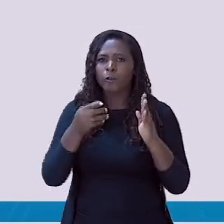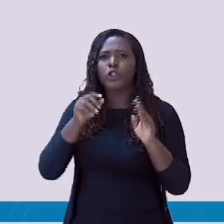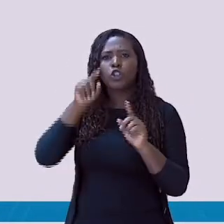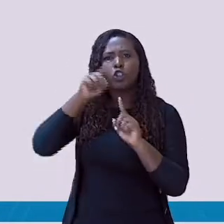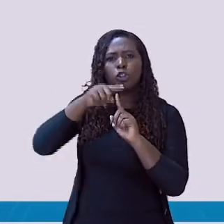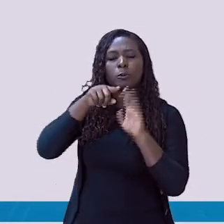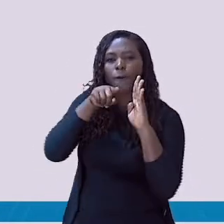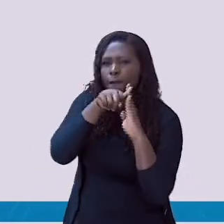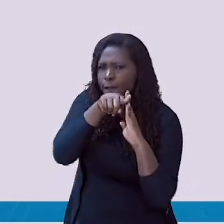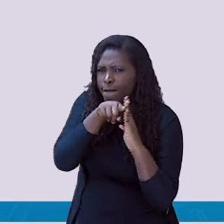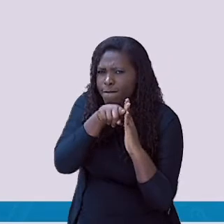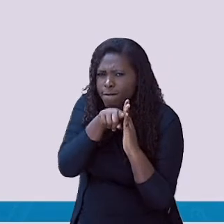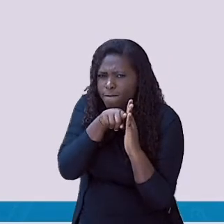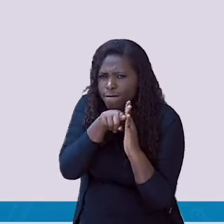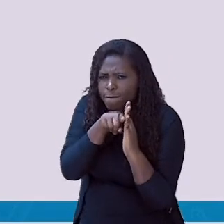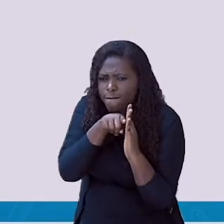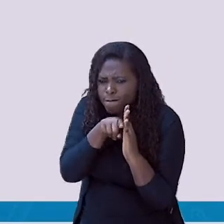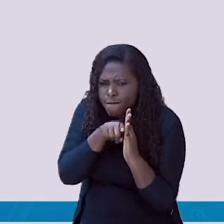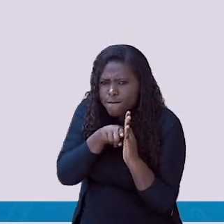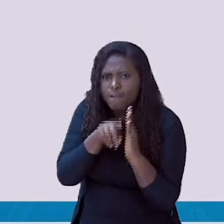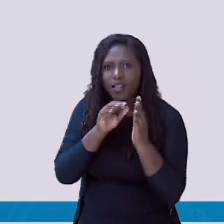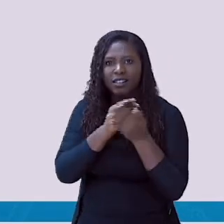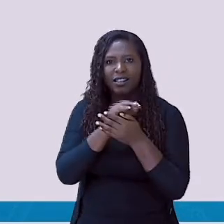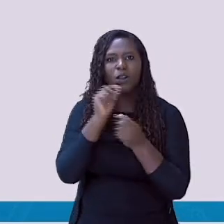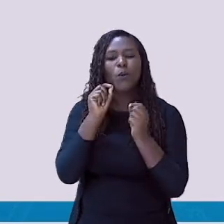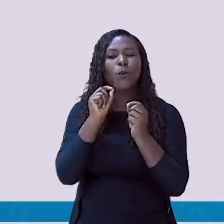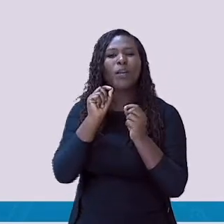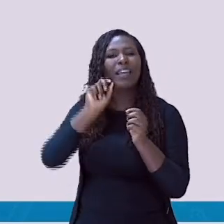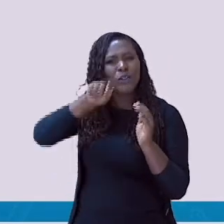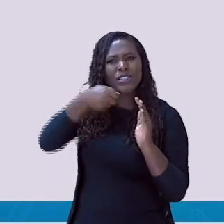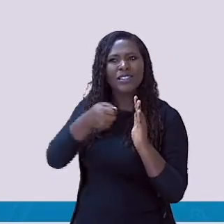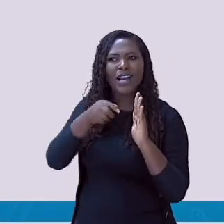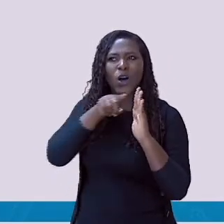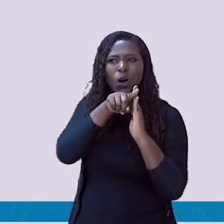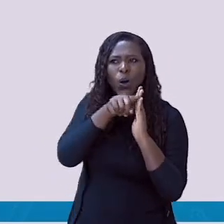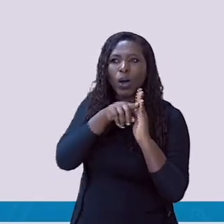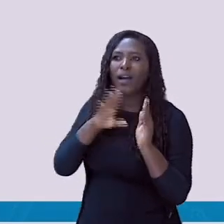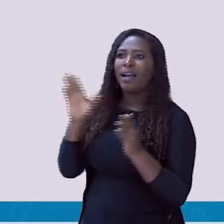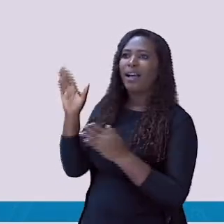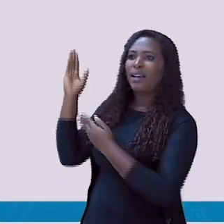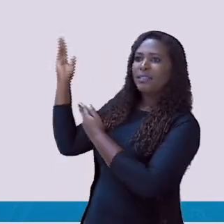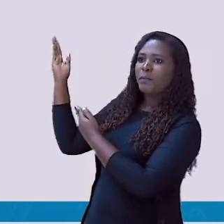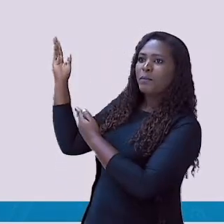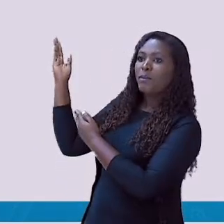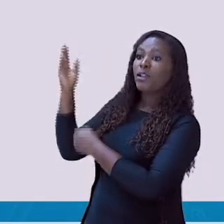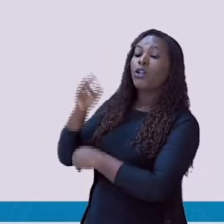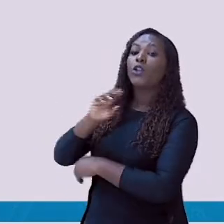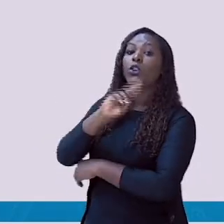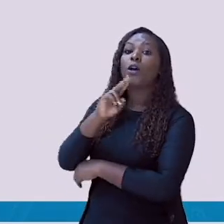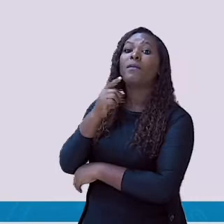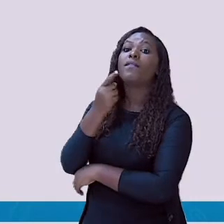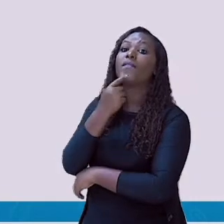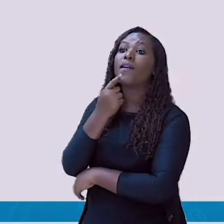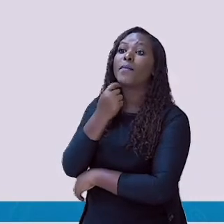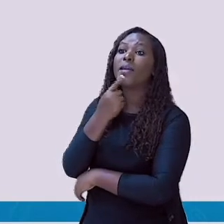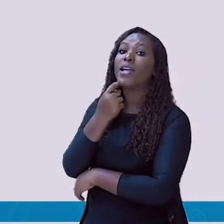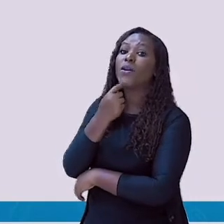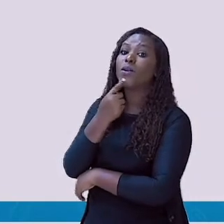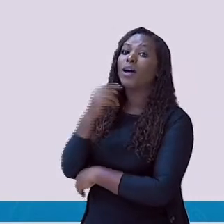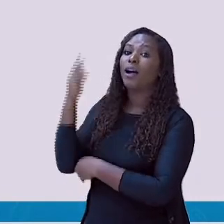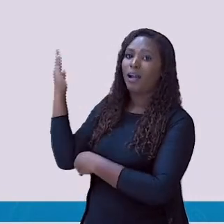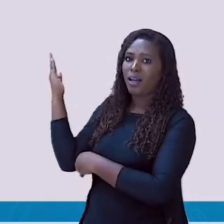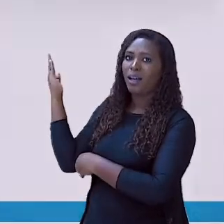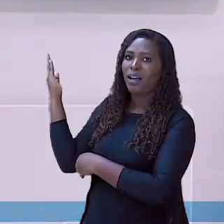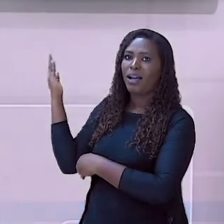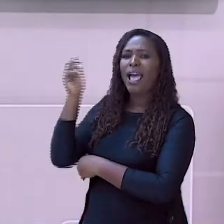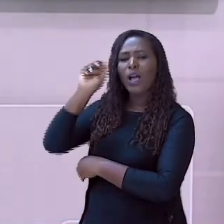um determinado assunto com mais propriedade, com mais peso. Igual, por exemplo, nós não vimos os gêneros textuais